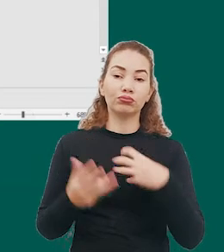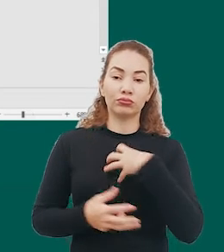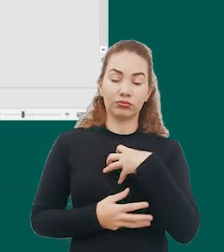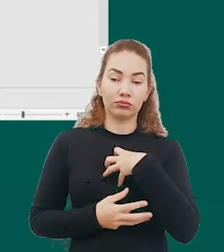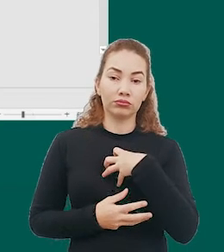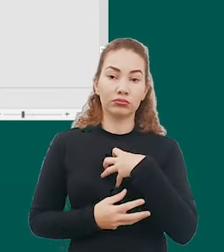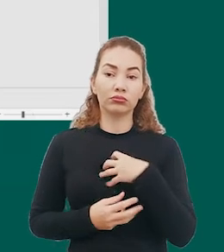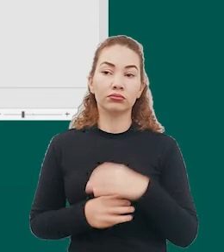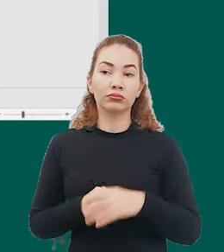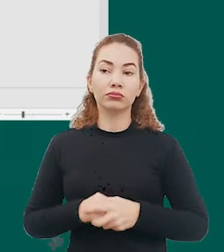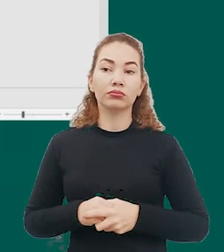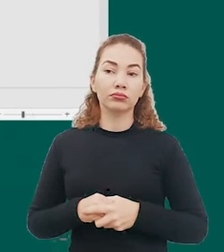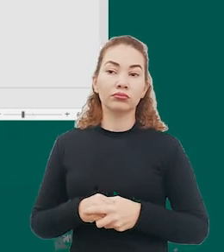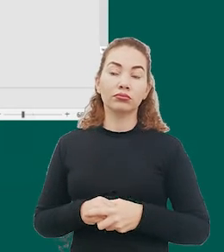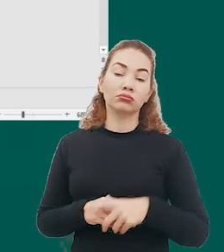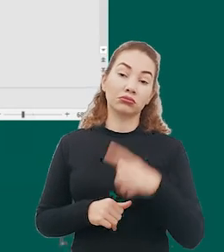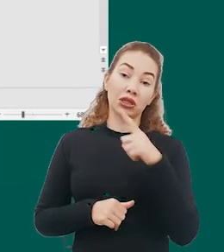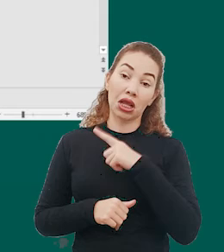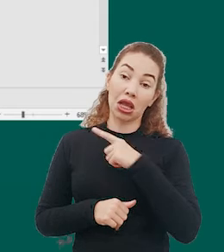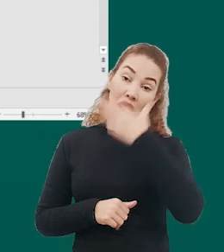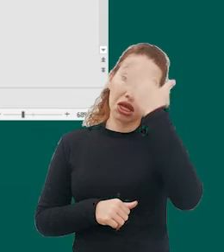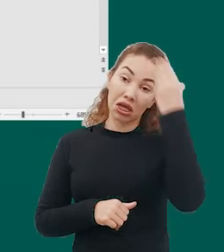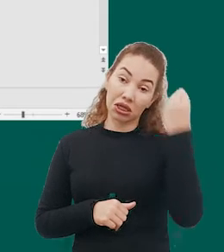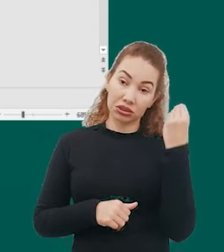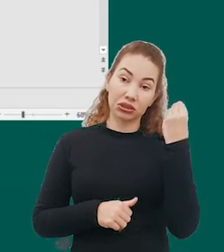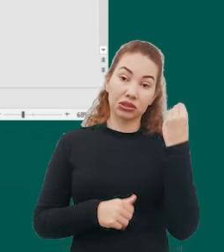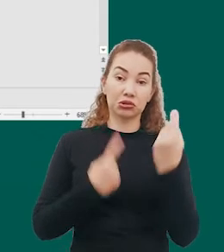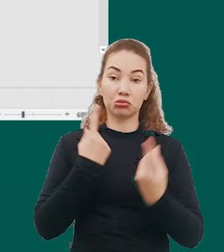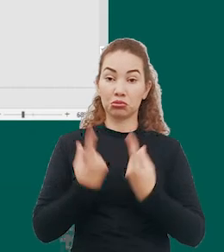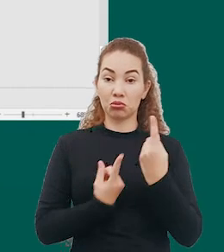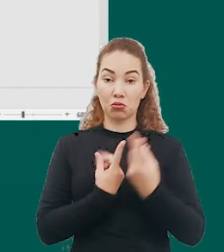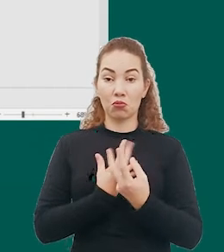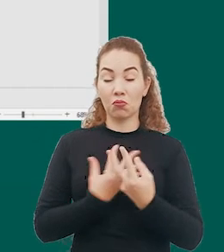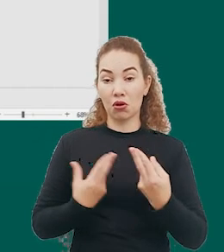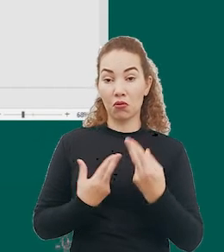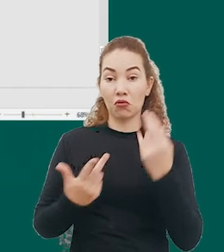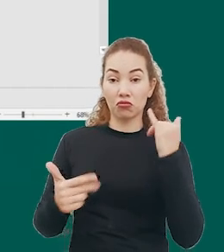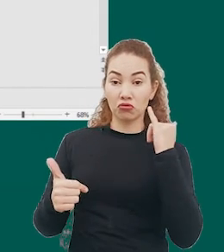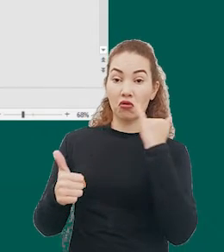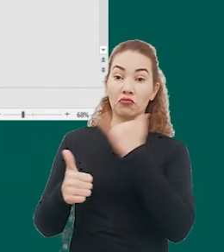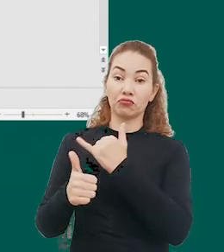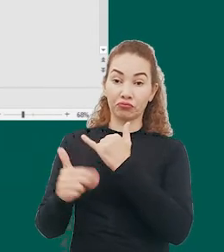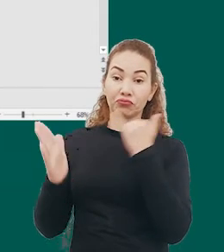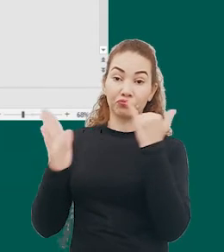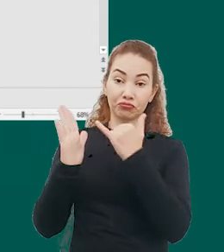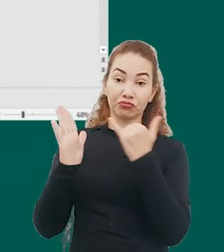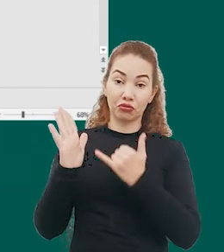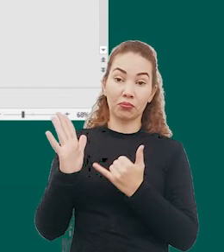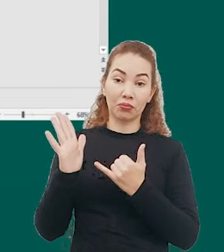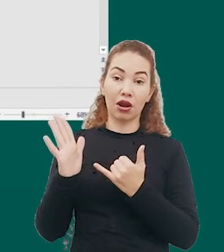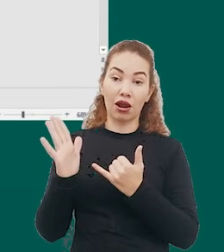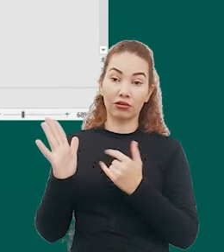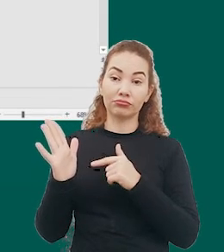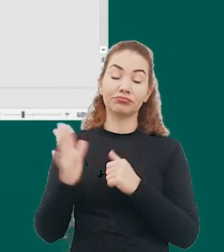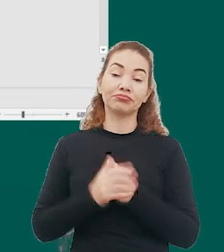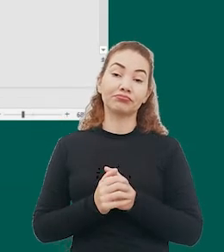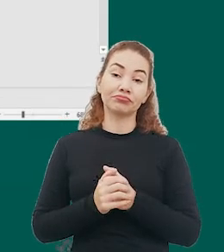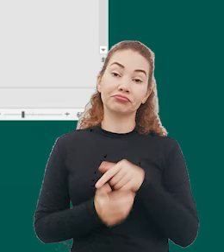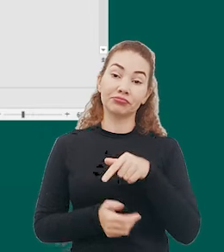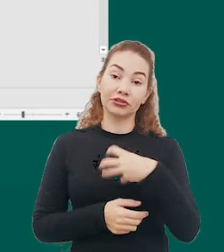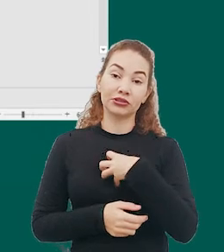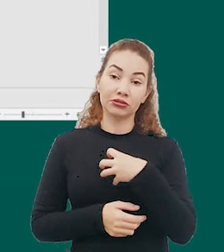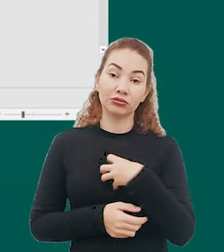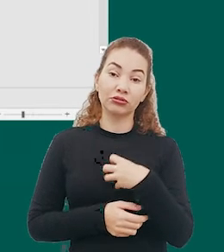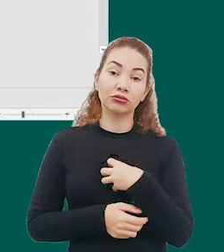situações. Termos esquecido de fazer aquela informação, né? E a Receita está nos lembrando. Neste caso,